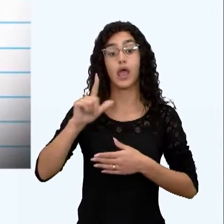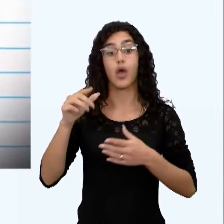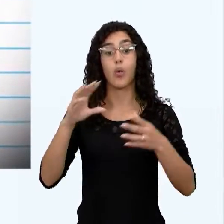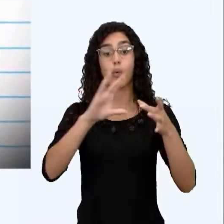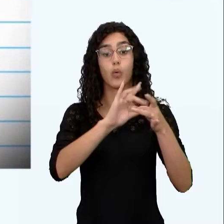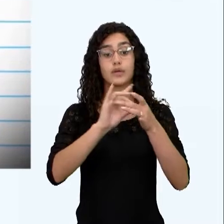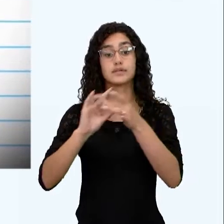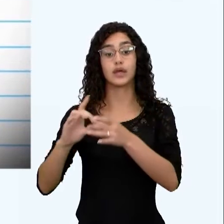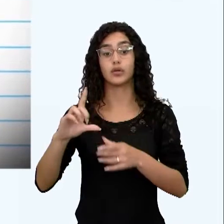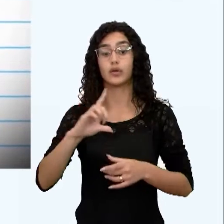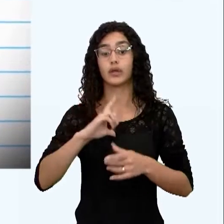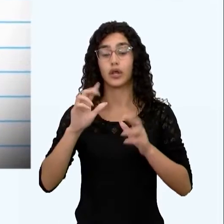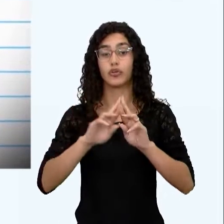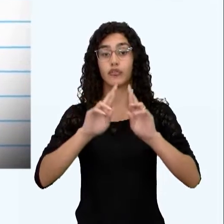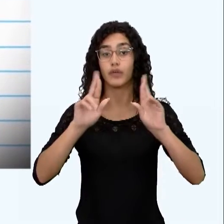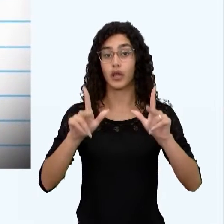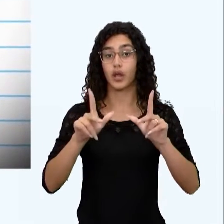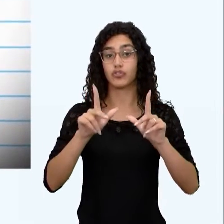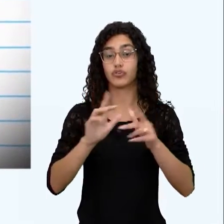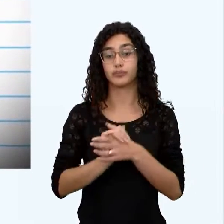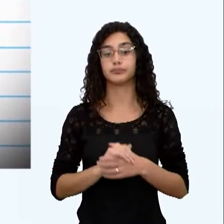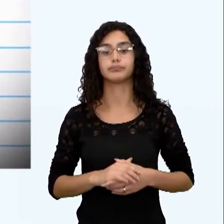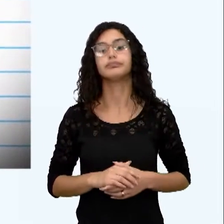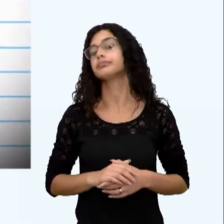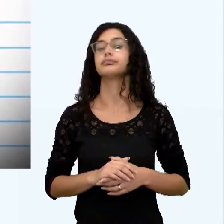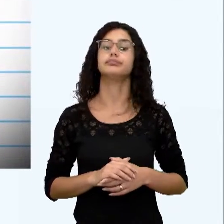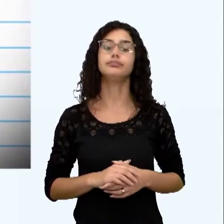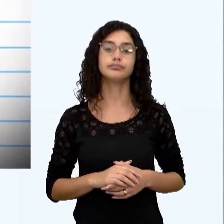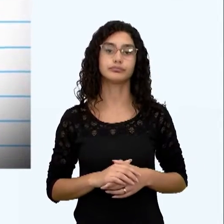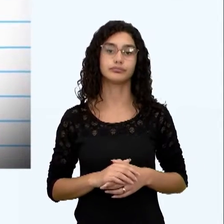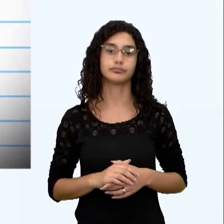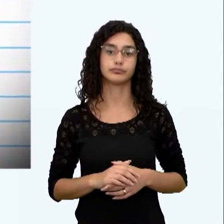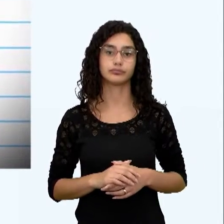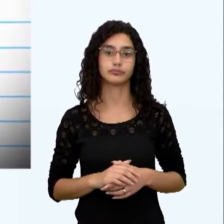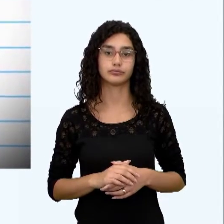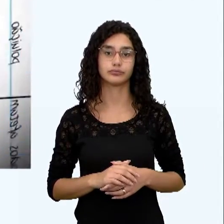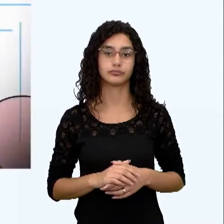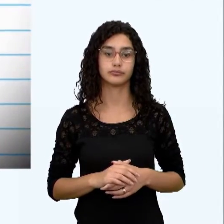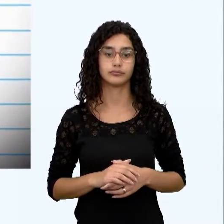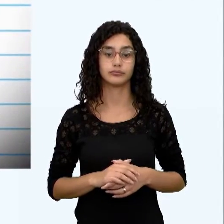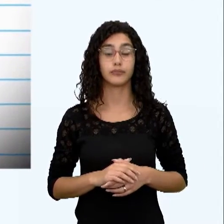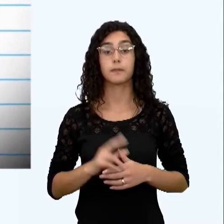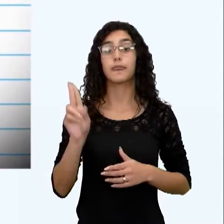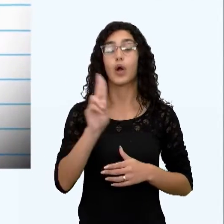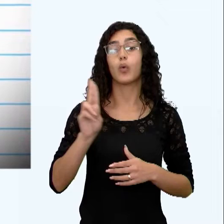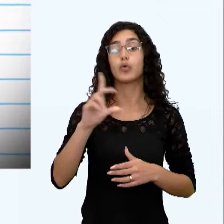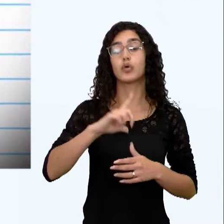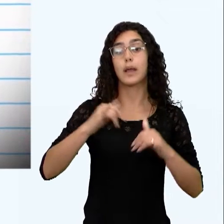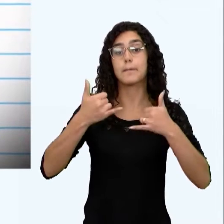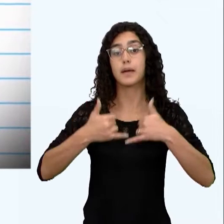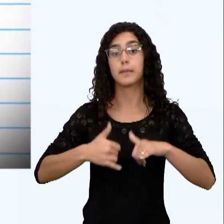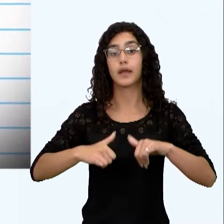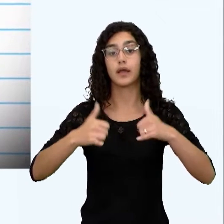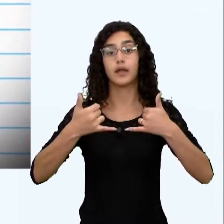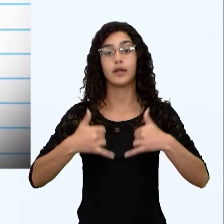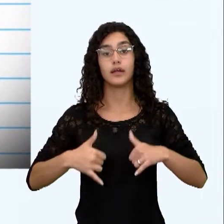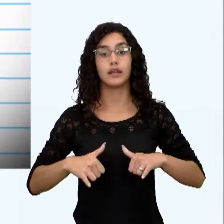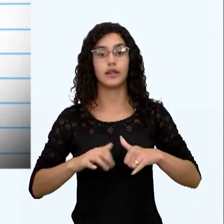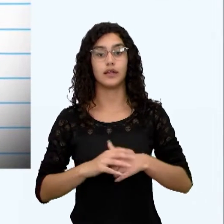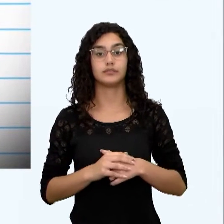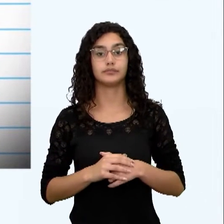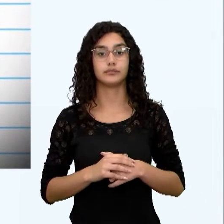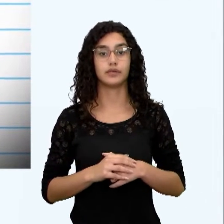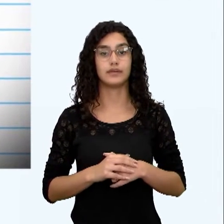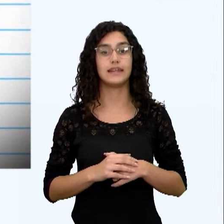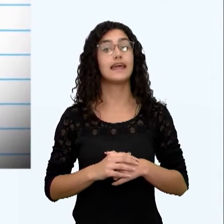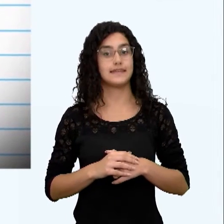envolve as esferas econômica, social e ambiental. O uso das energias renováveis ainda é baixo.